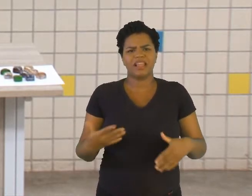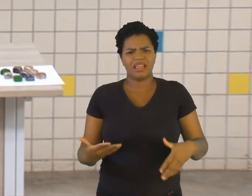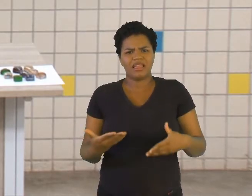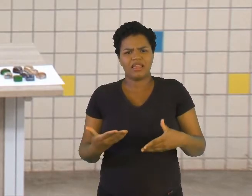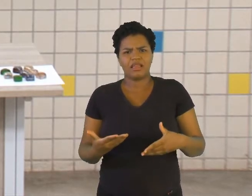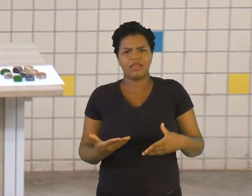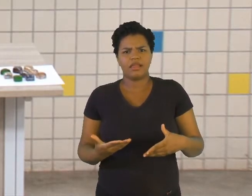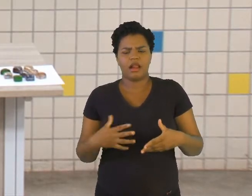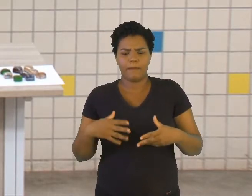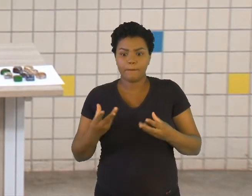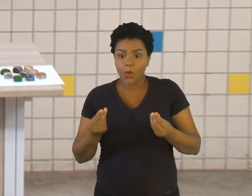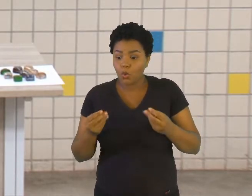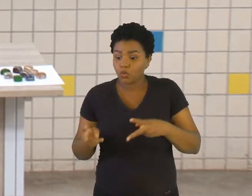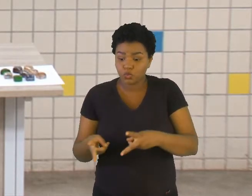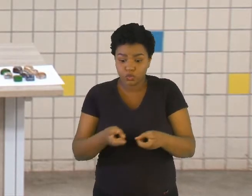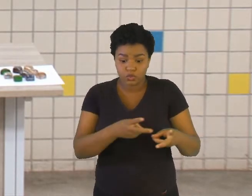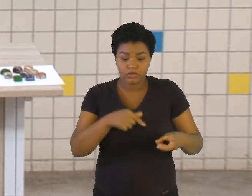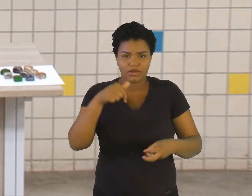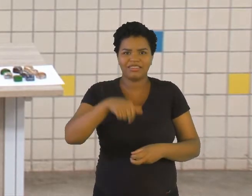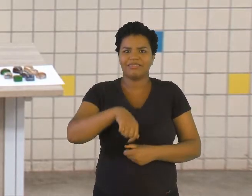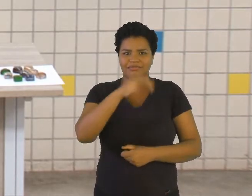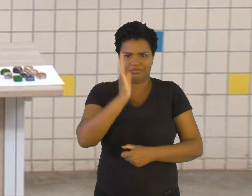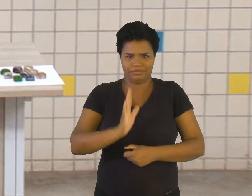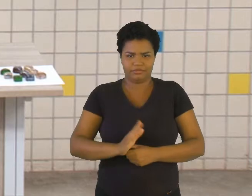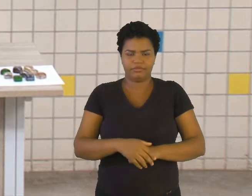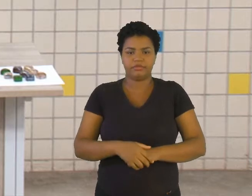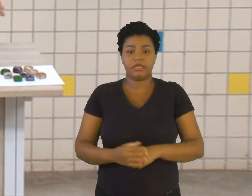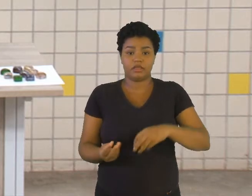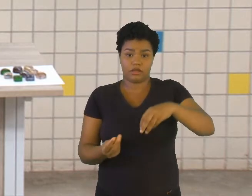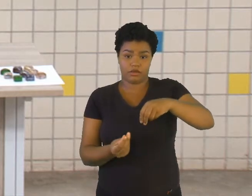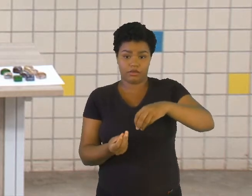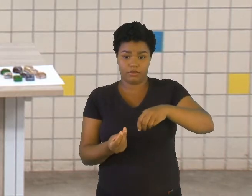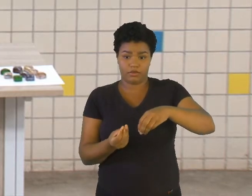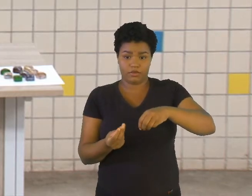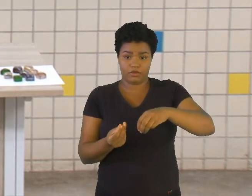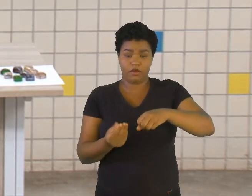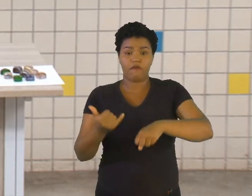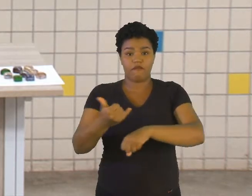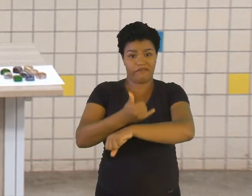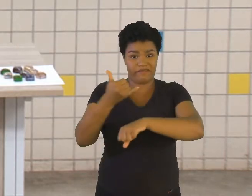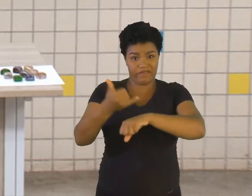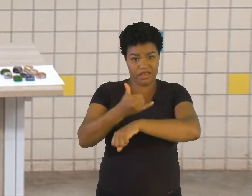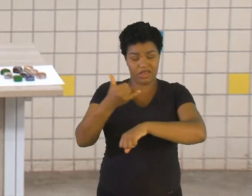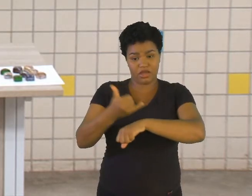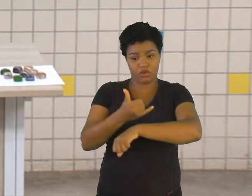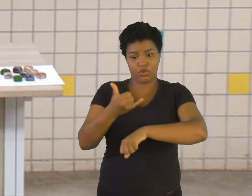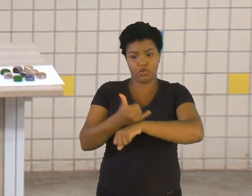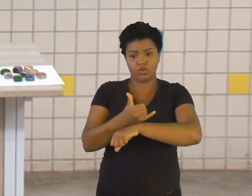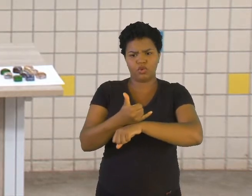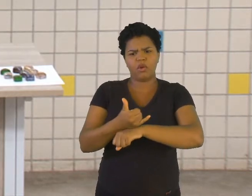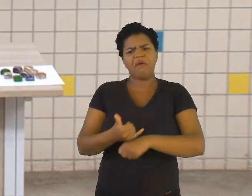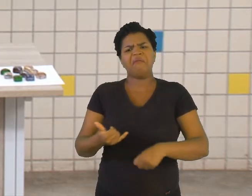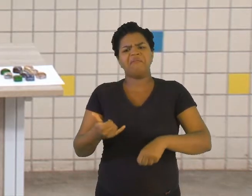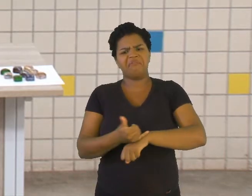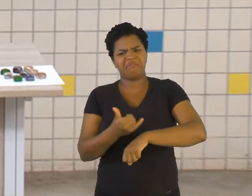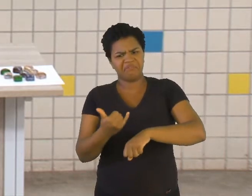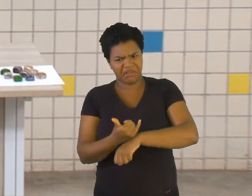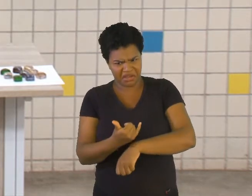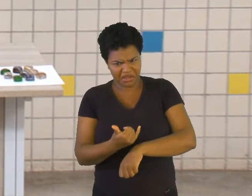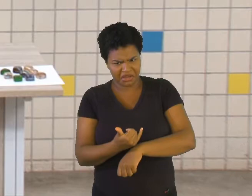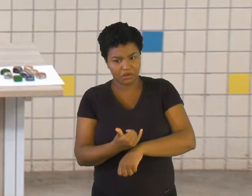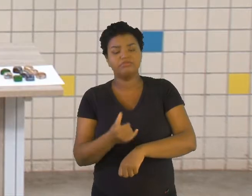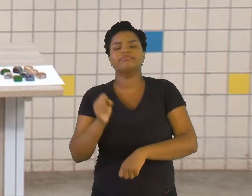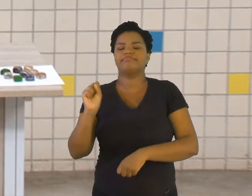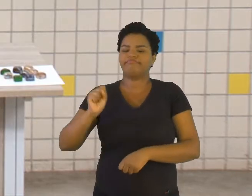muito explorado no Brasil, o minério de ferro. Ferro, professor, é um minério?